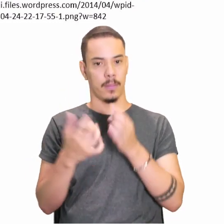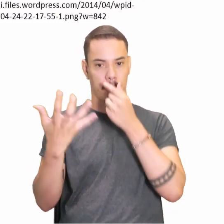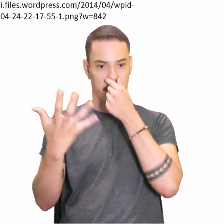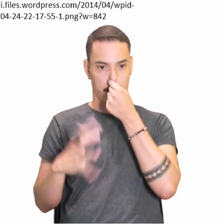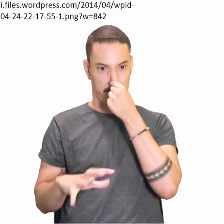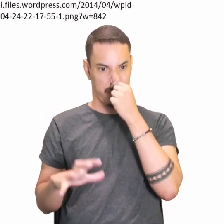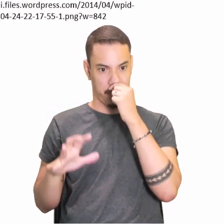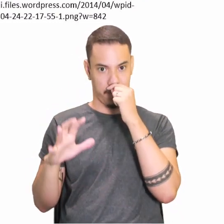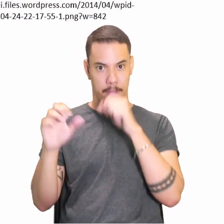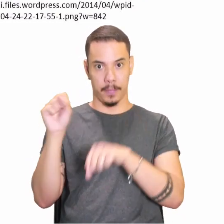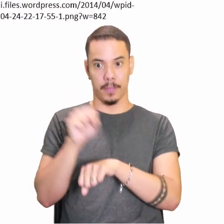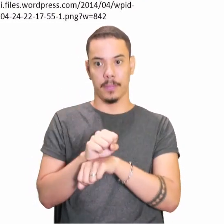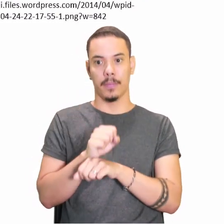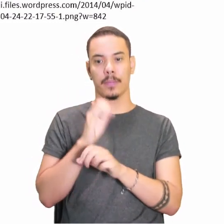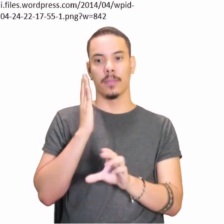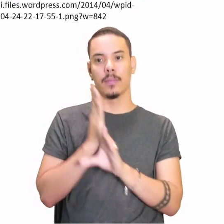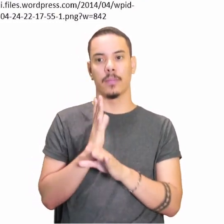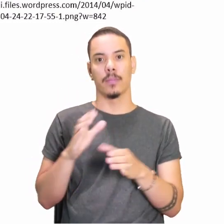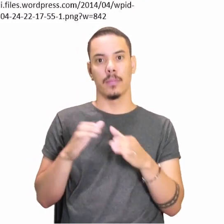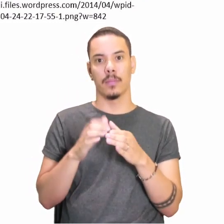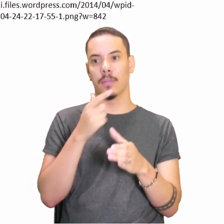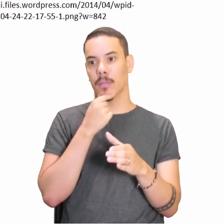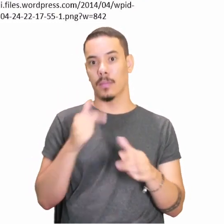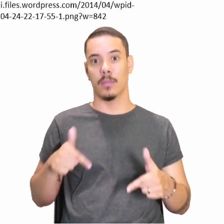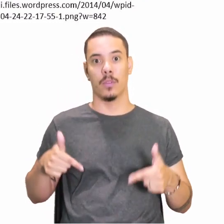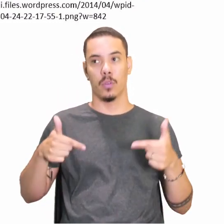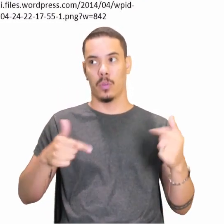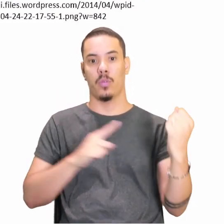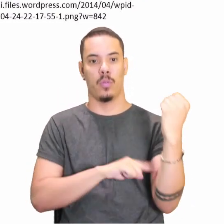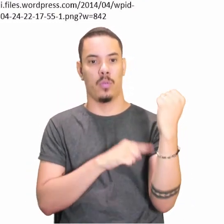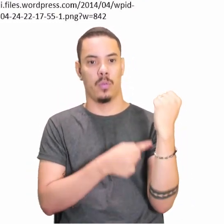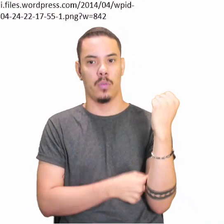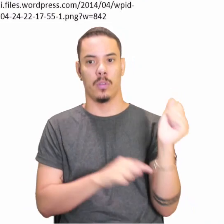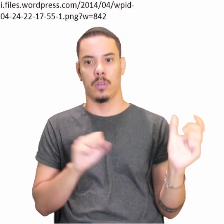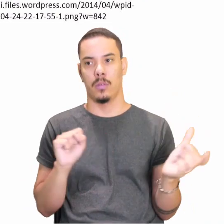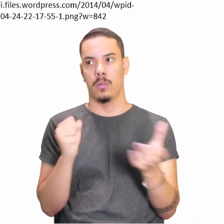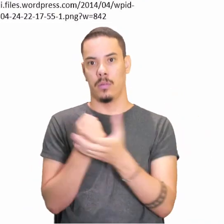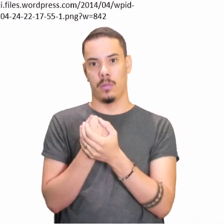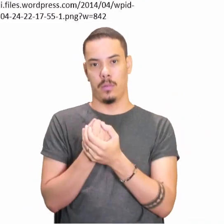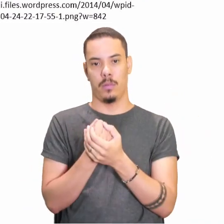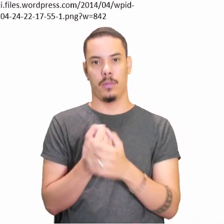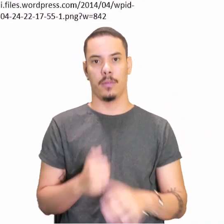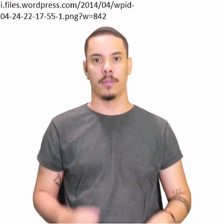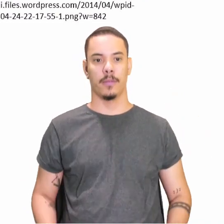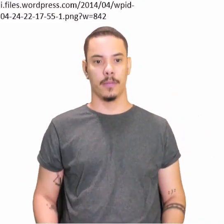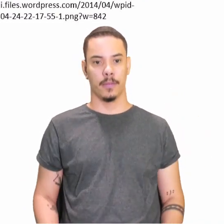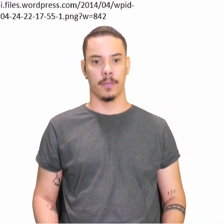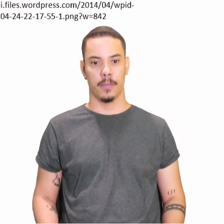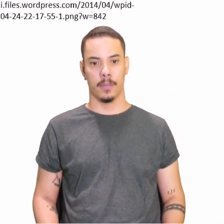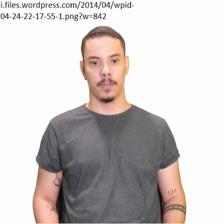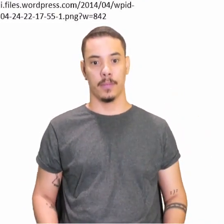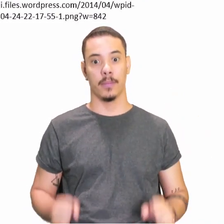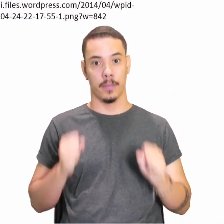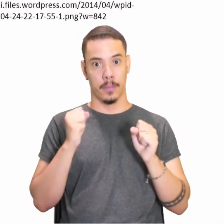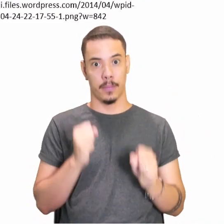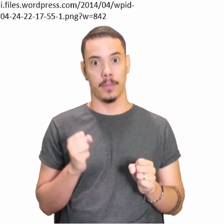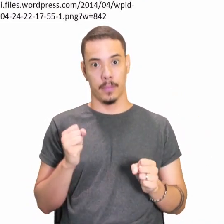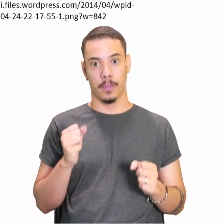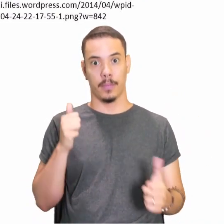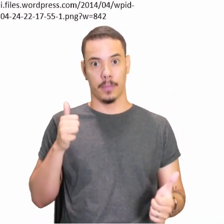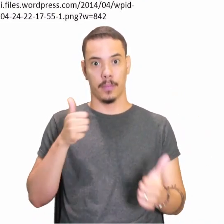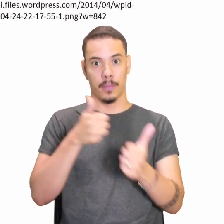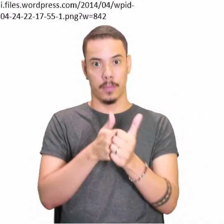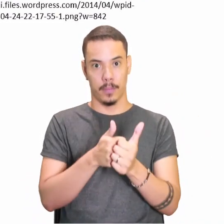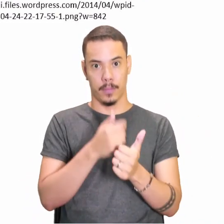parado enquanto os homens da aldeia lutam e se esconde no chapéu de seu tio, para poder chegar perto